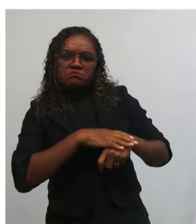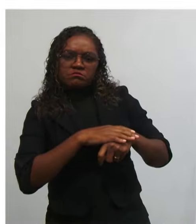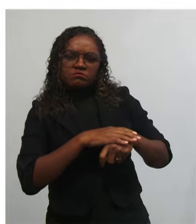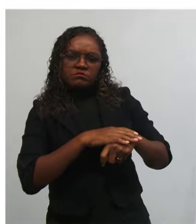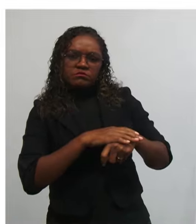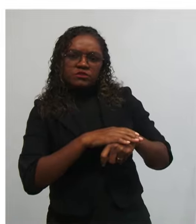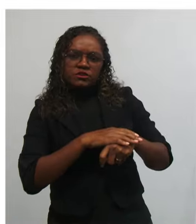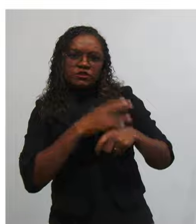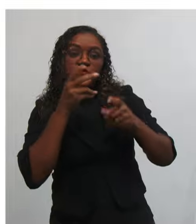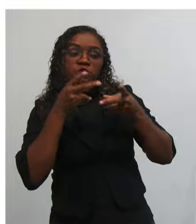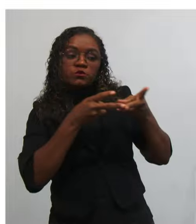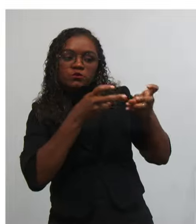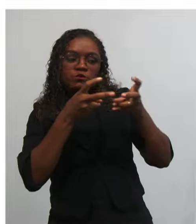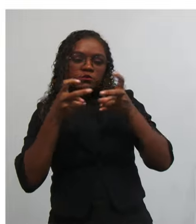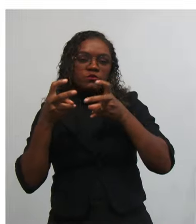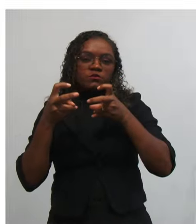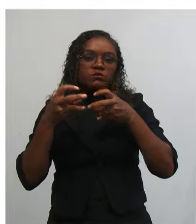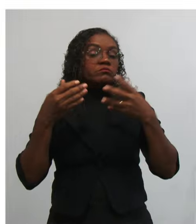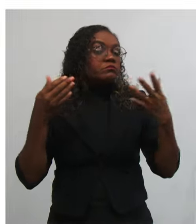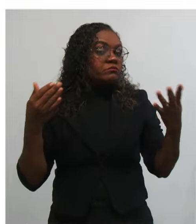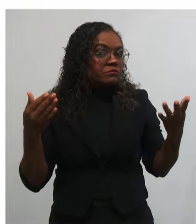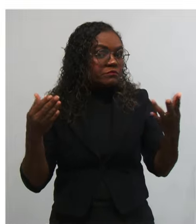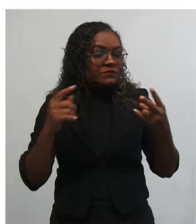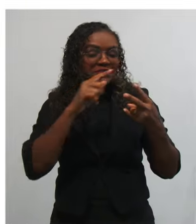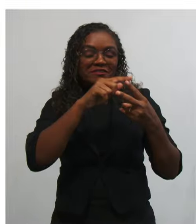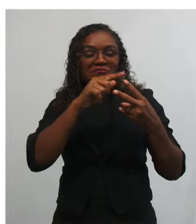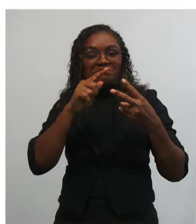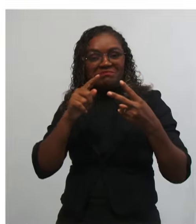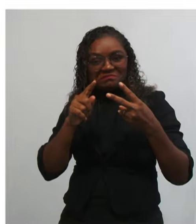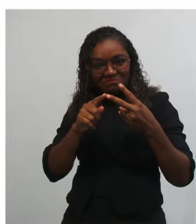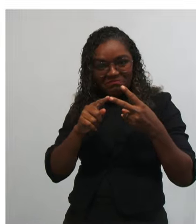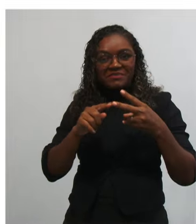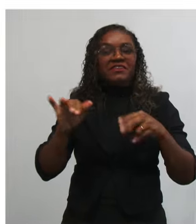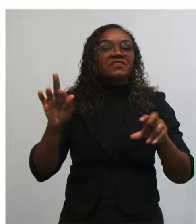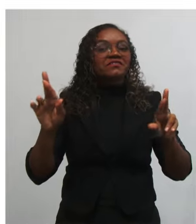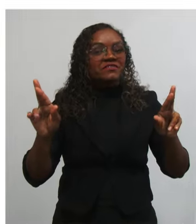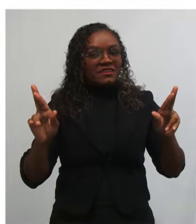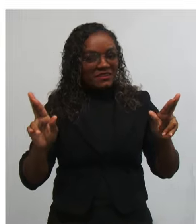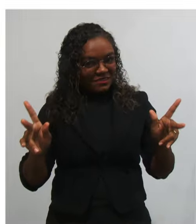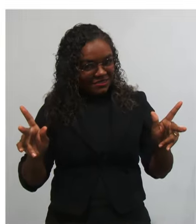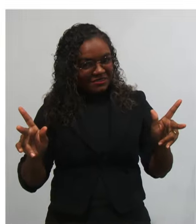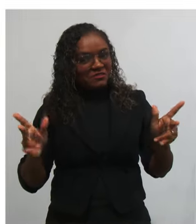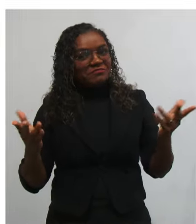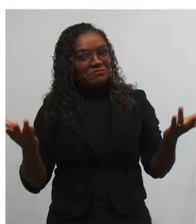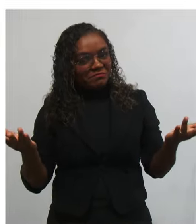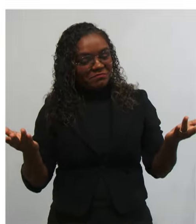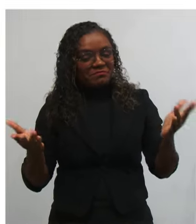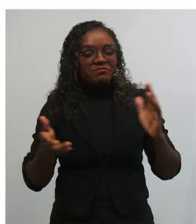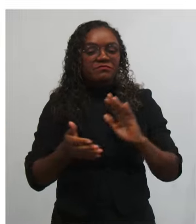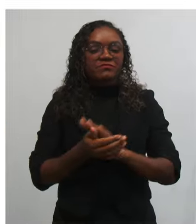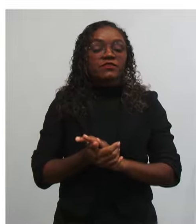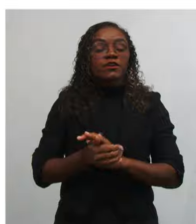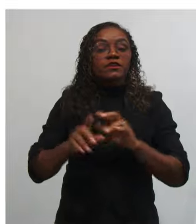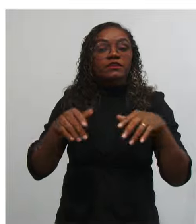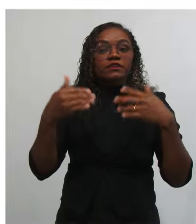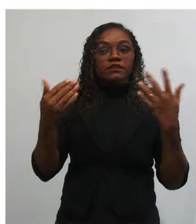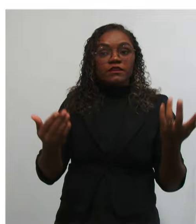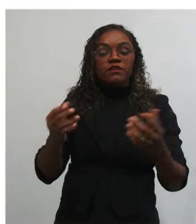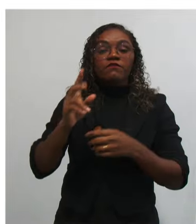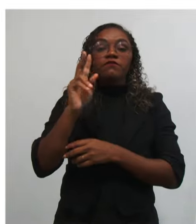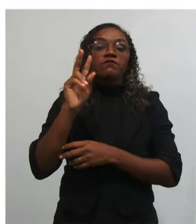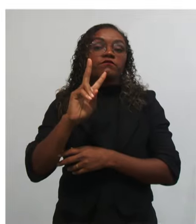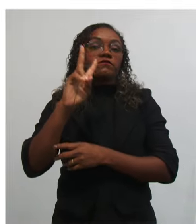desvendar enigmas são duas habilidades completamente diferentes O que luquez nos faz